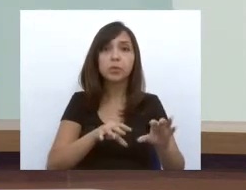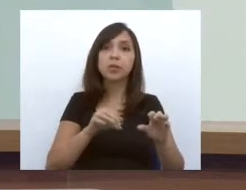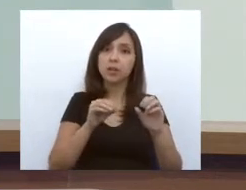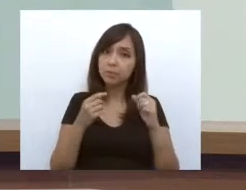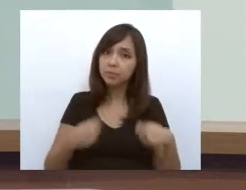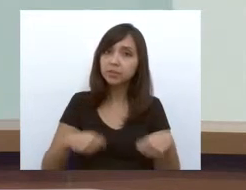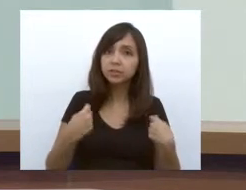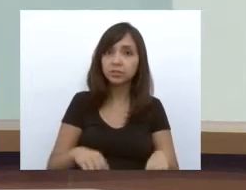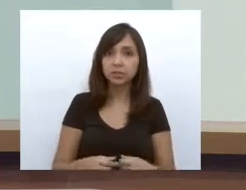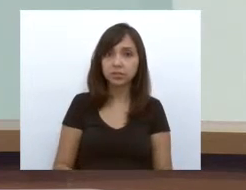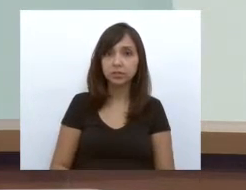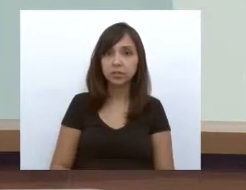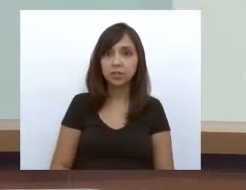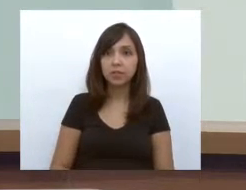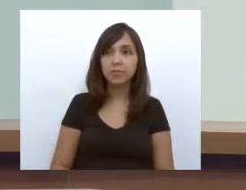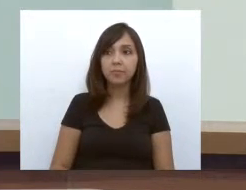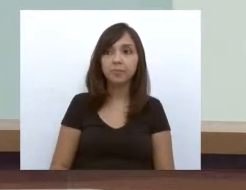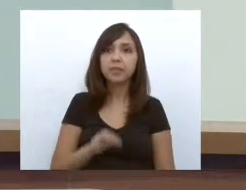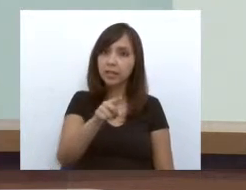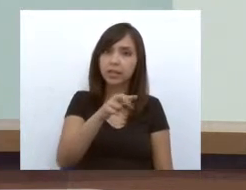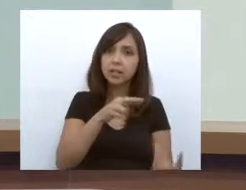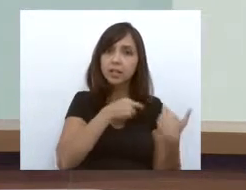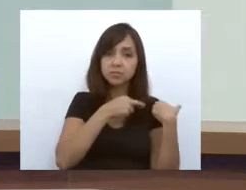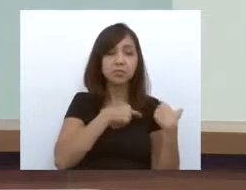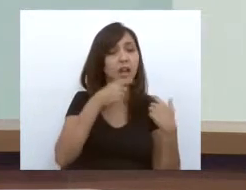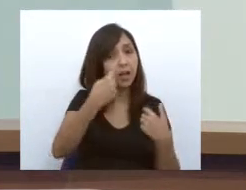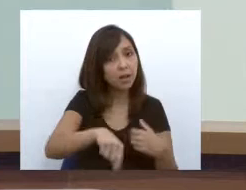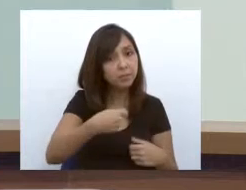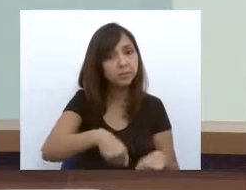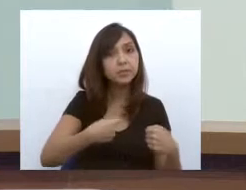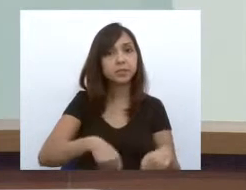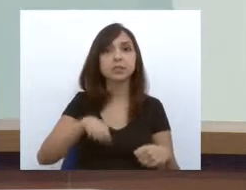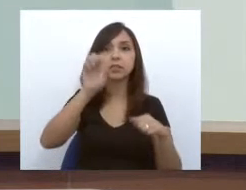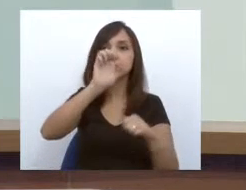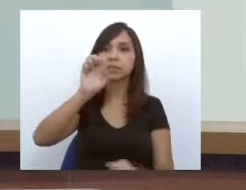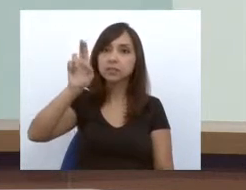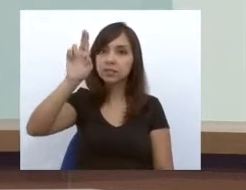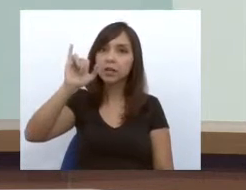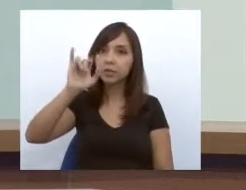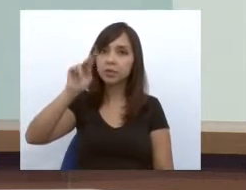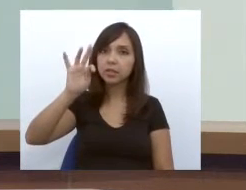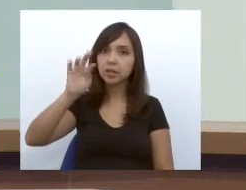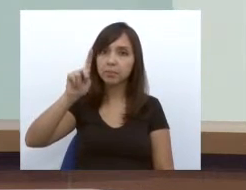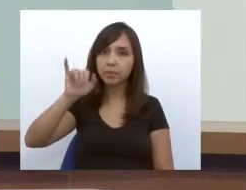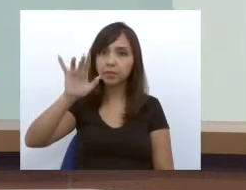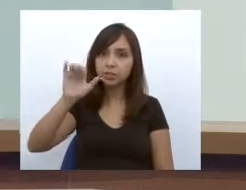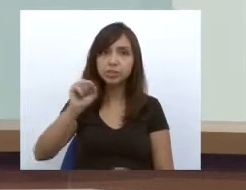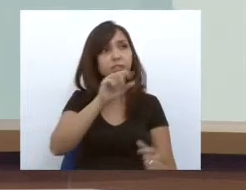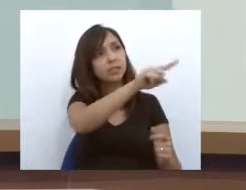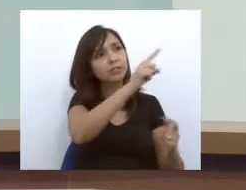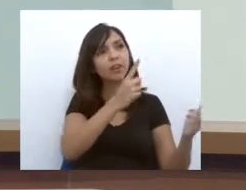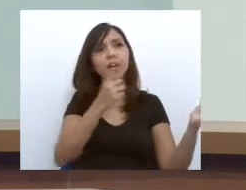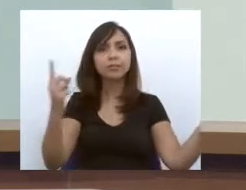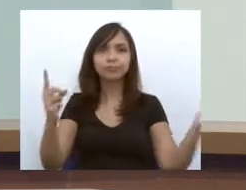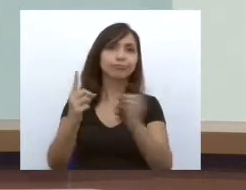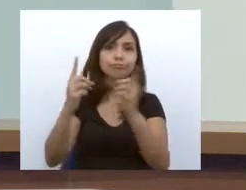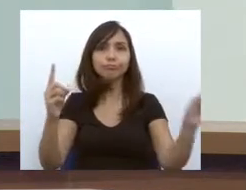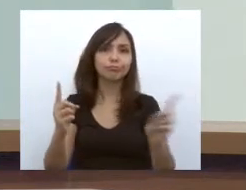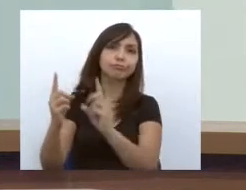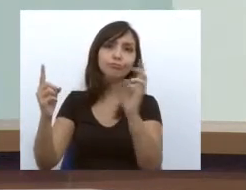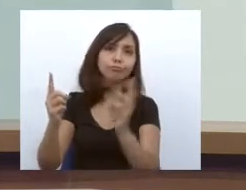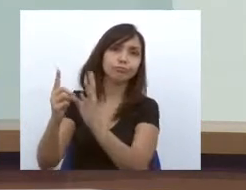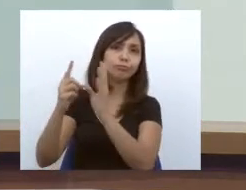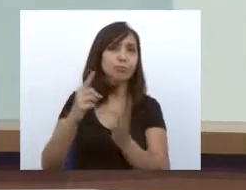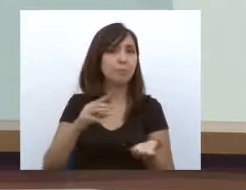município. Cuida, seja responsável, inaugura o Céu do Itapejica, que vamos atender milhares de